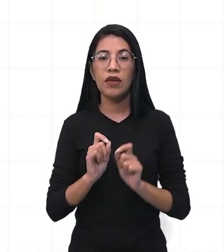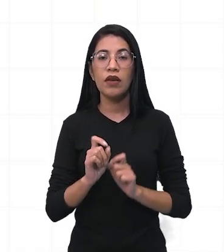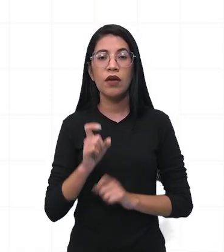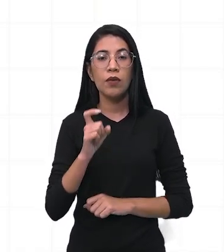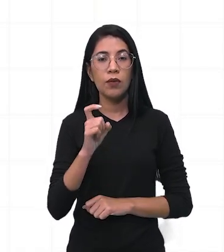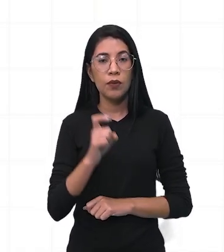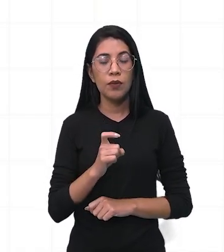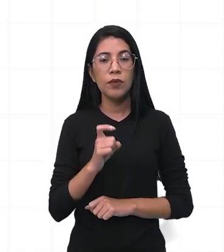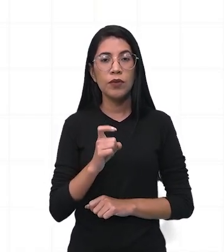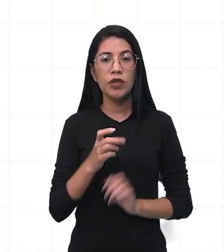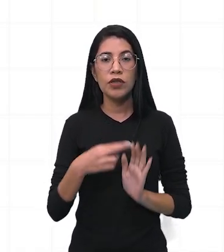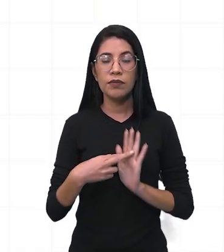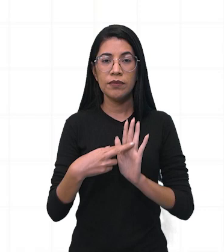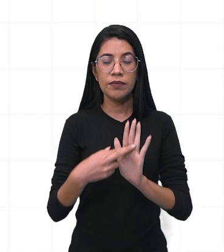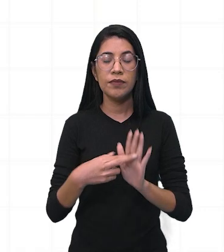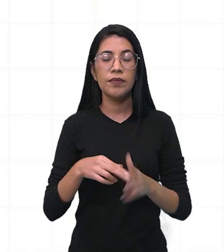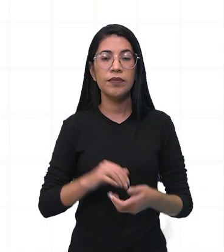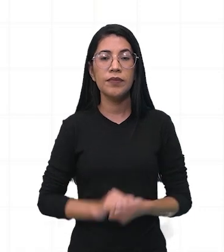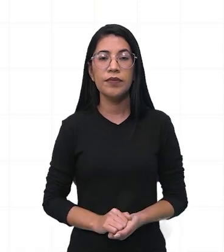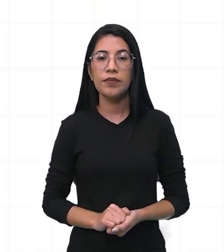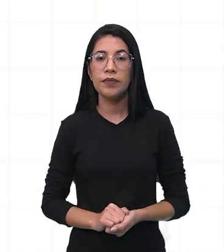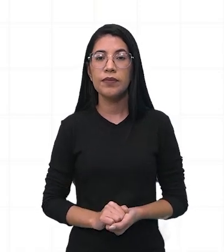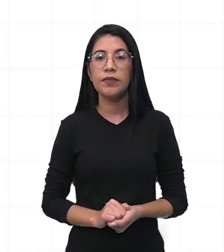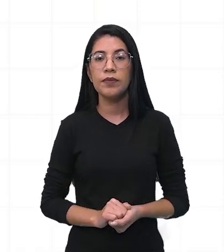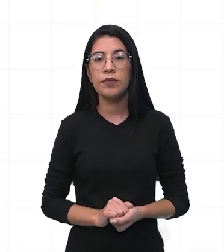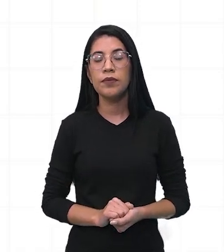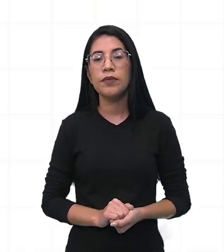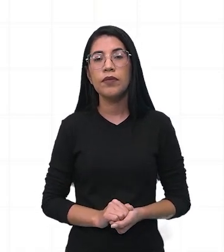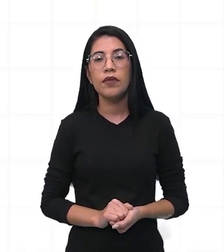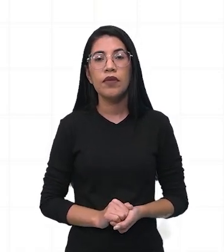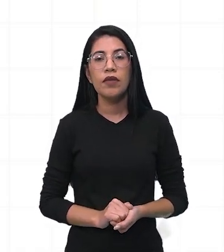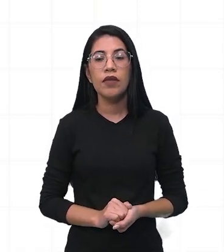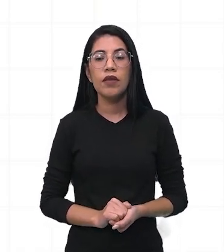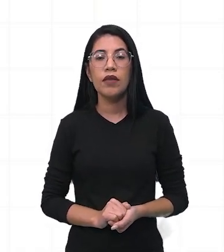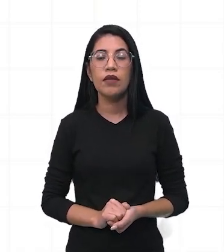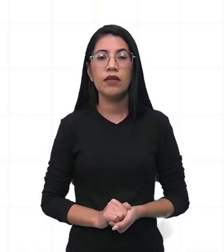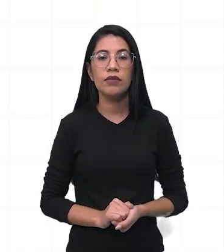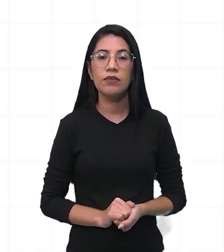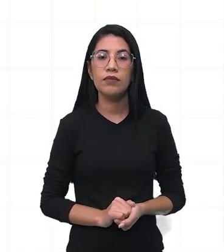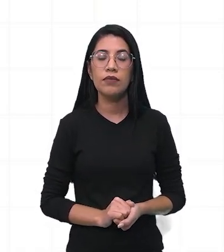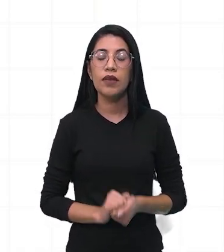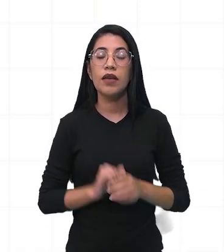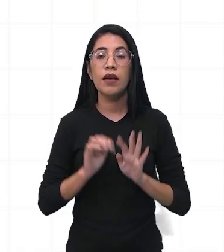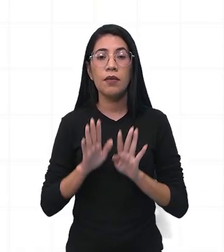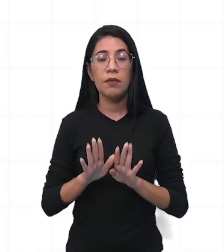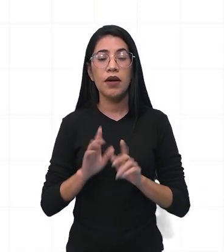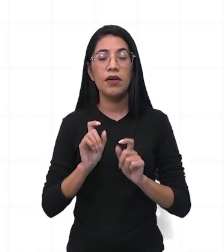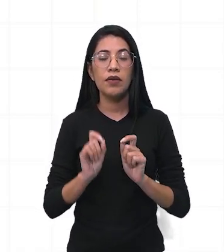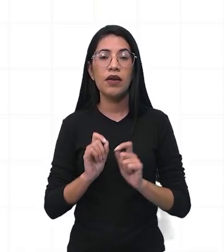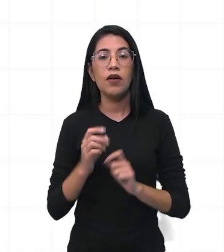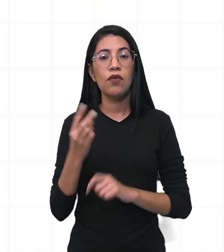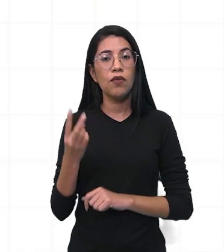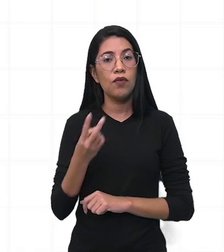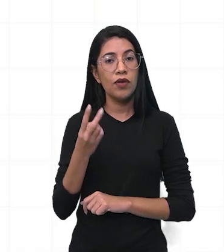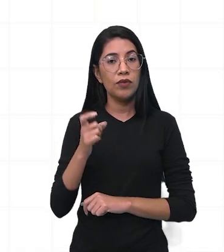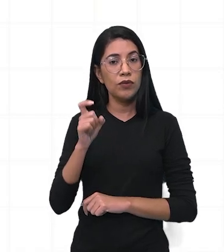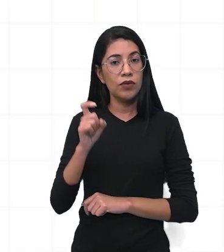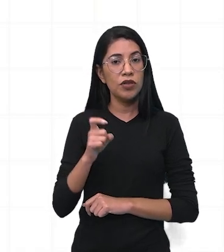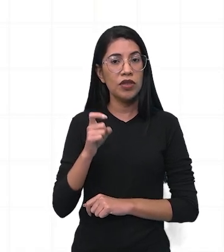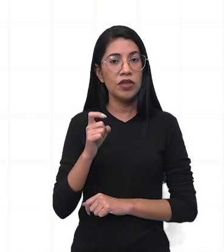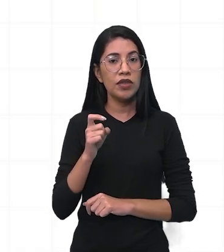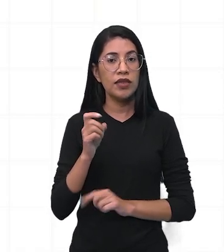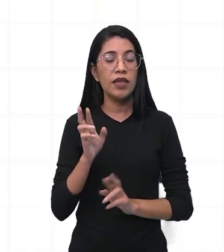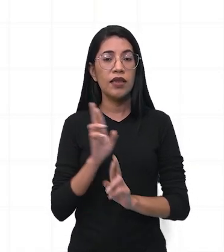a incógnita X, certo? Mas eu sei que esse valor X, ele